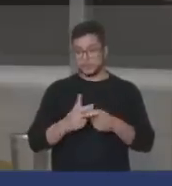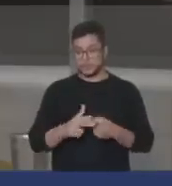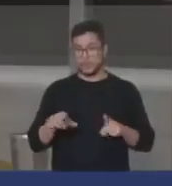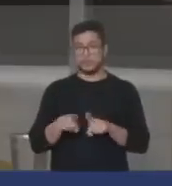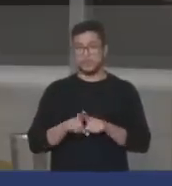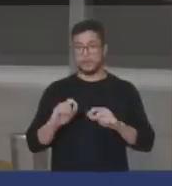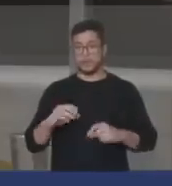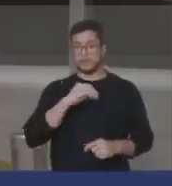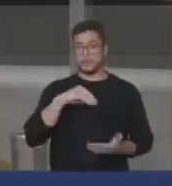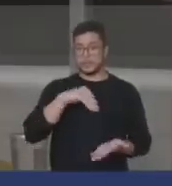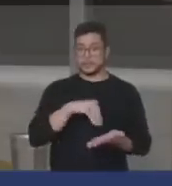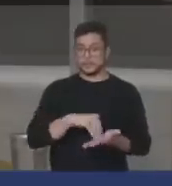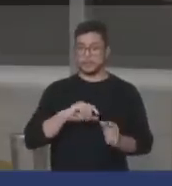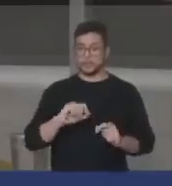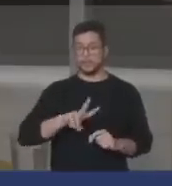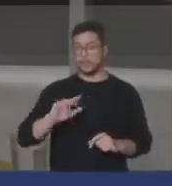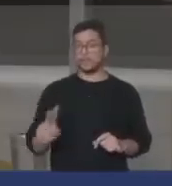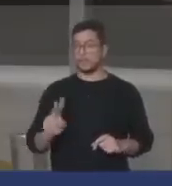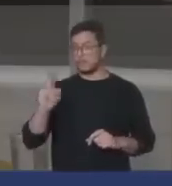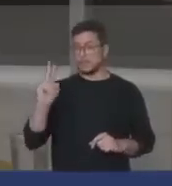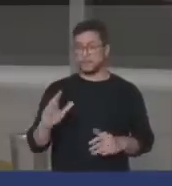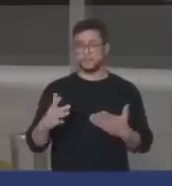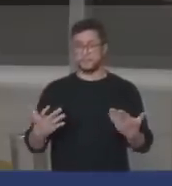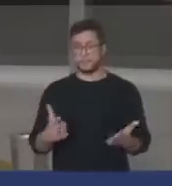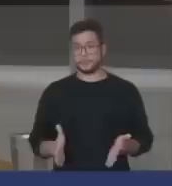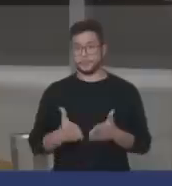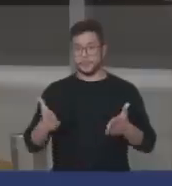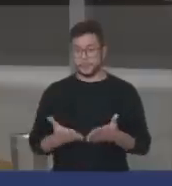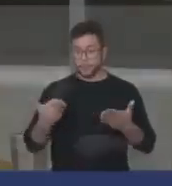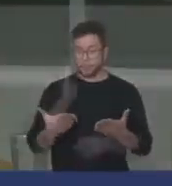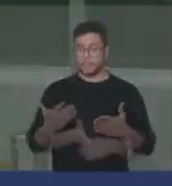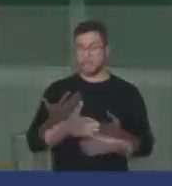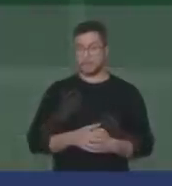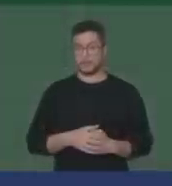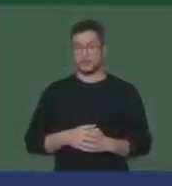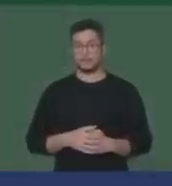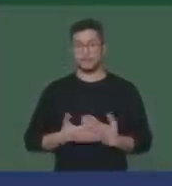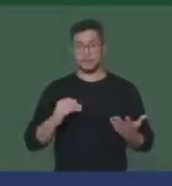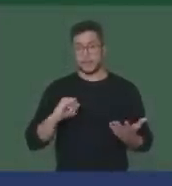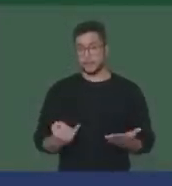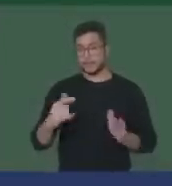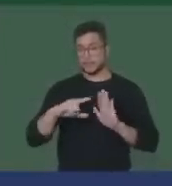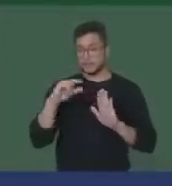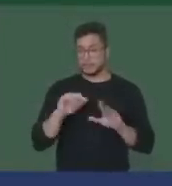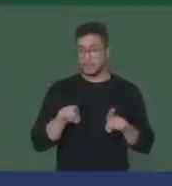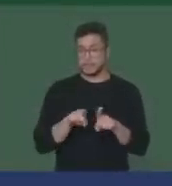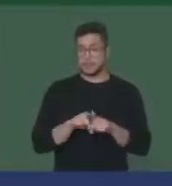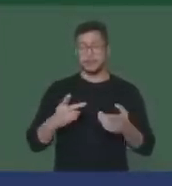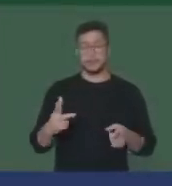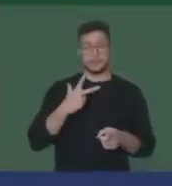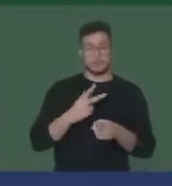está garantido a sua política de valorização. E é o pobre no orçamento que é a nossa prioridade. Será uma vitória gigantesca, com